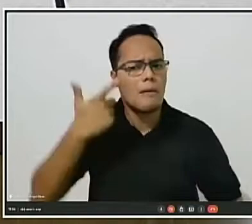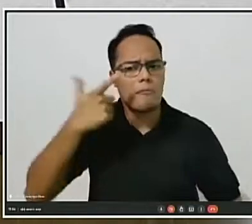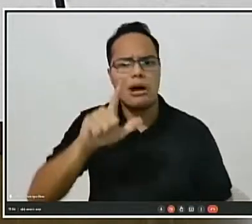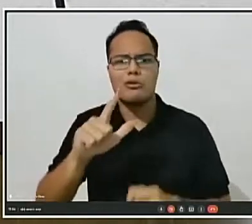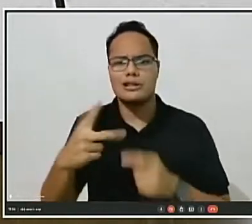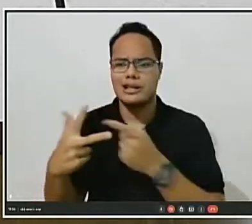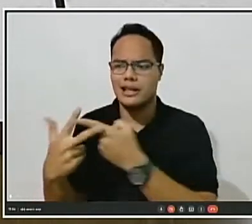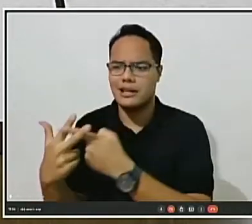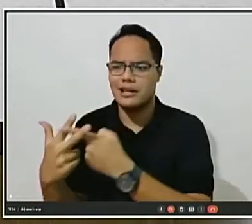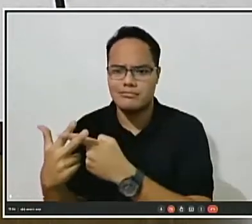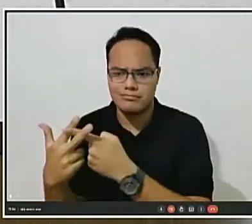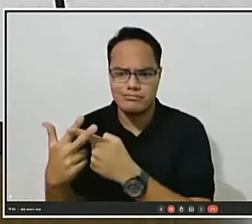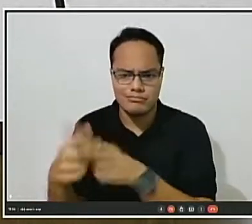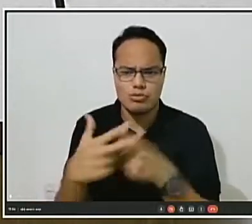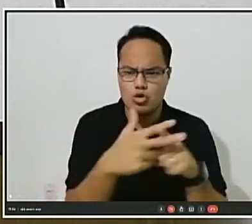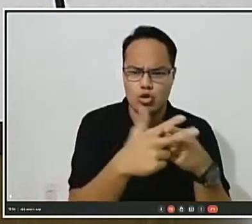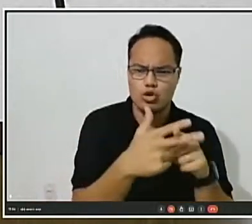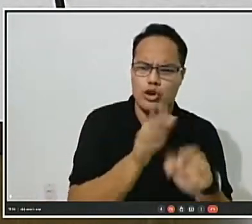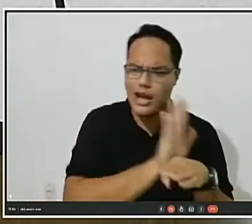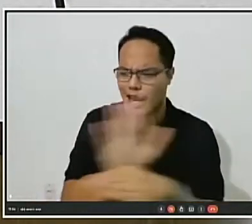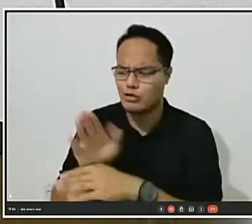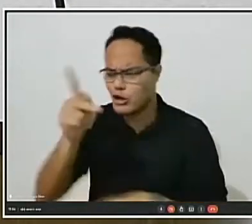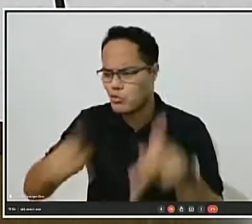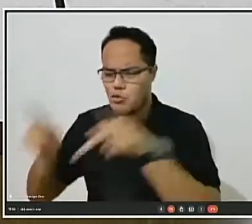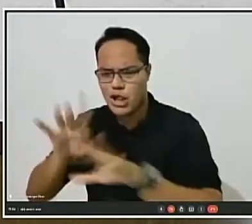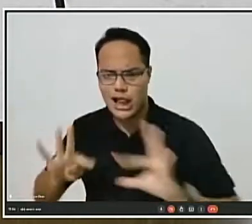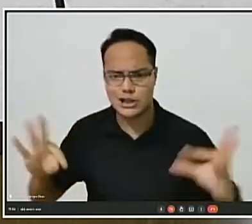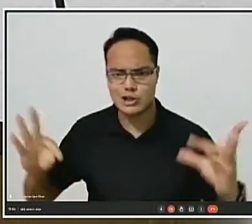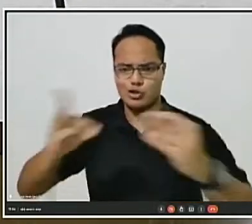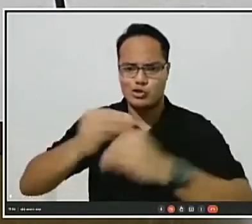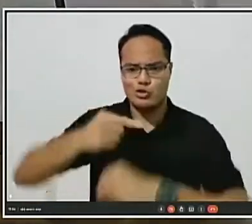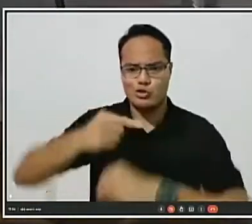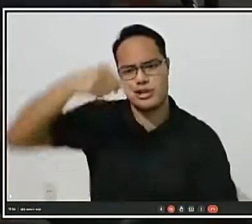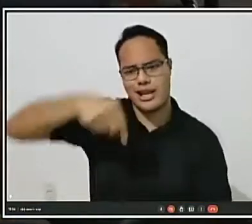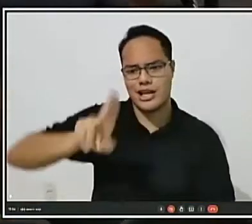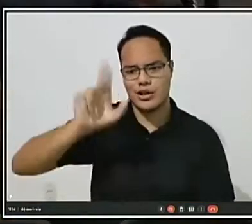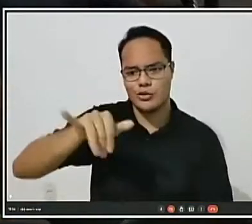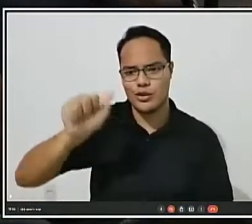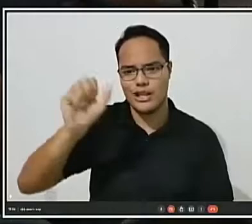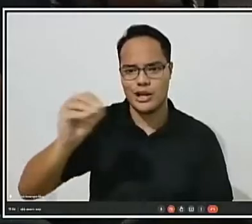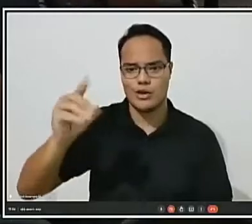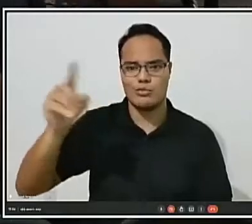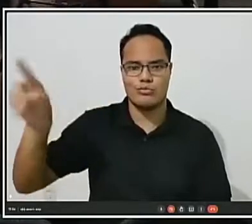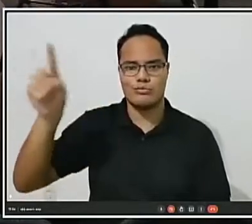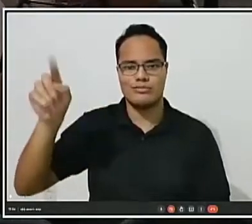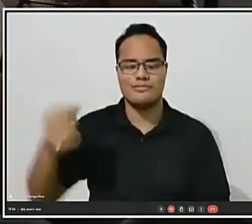população de União da Vitória. Então, meu muito obrigado e uma boa noite a todos.